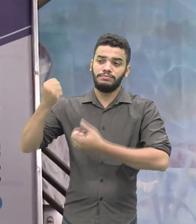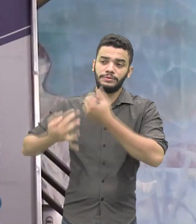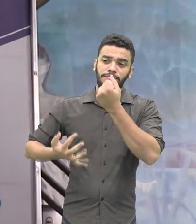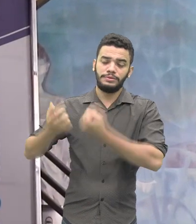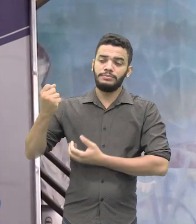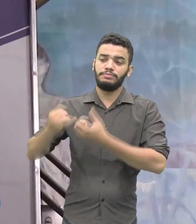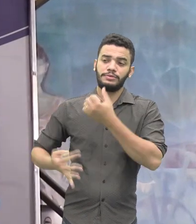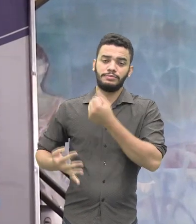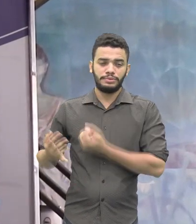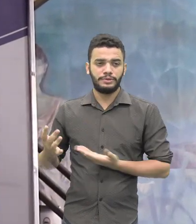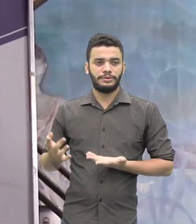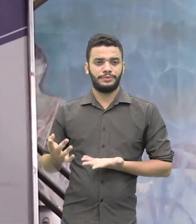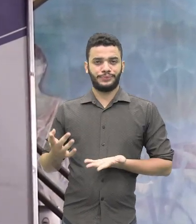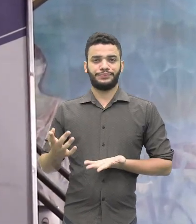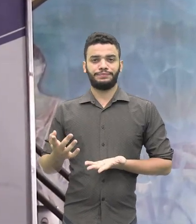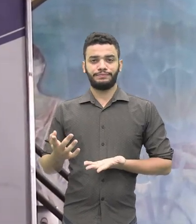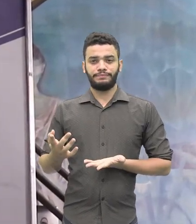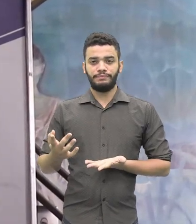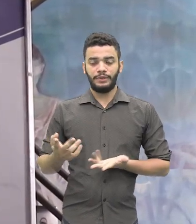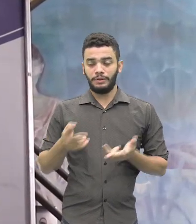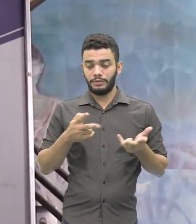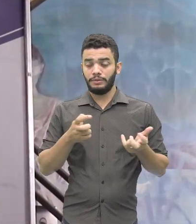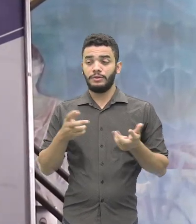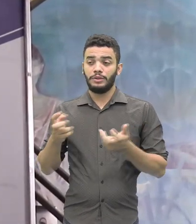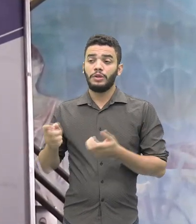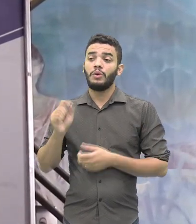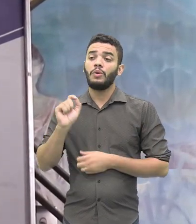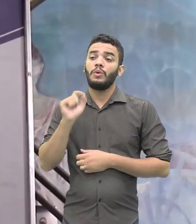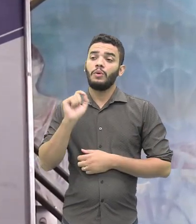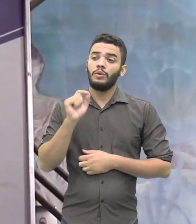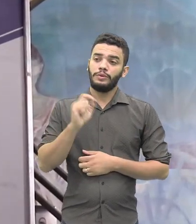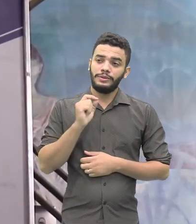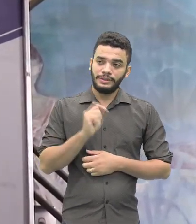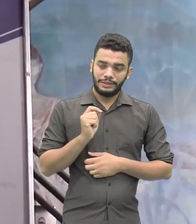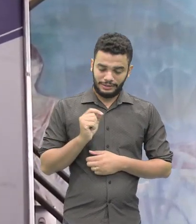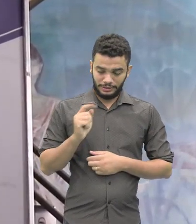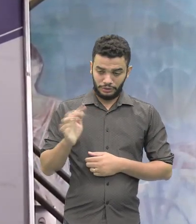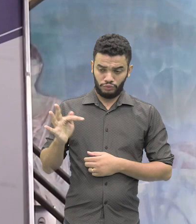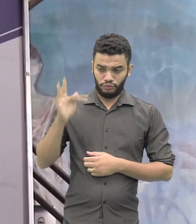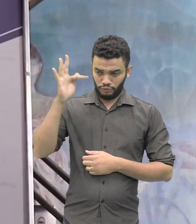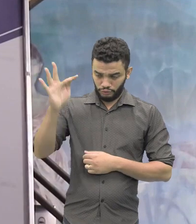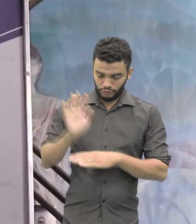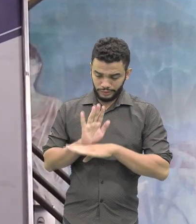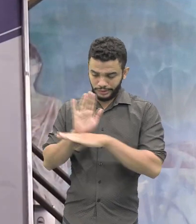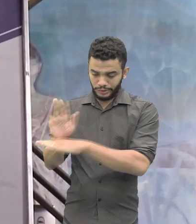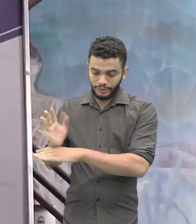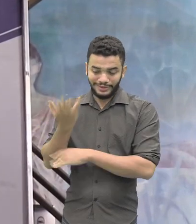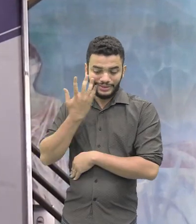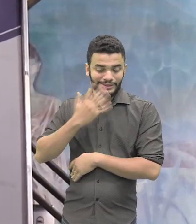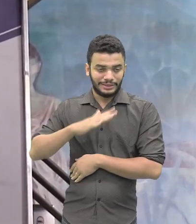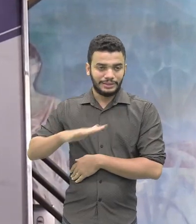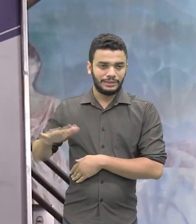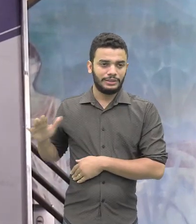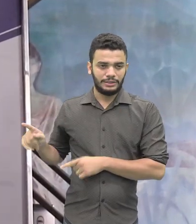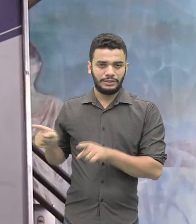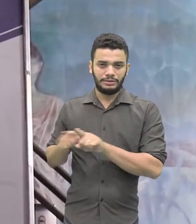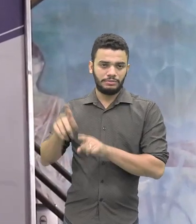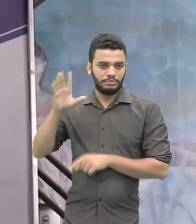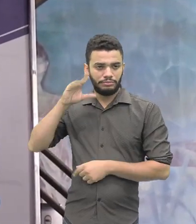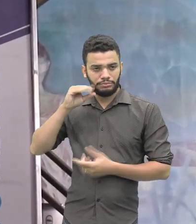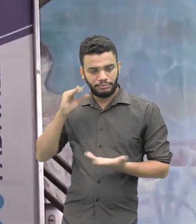dois dias será de grande benefício para as nossas crianças e adolescentes nós fazendo parte do